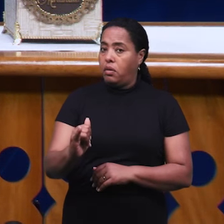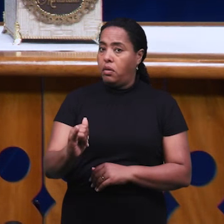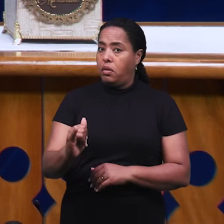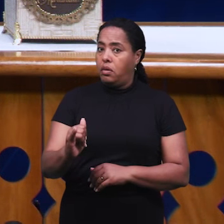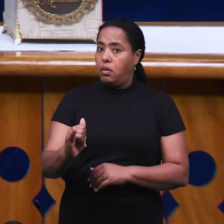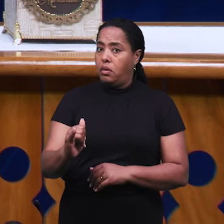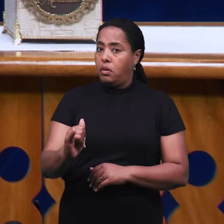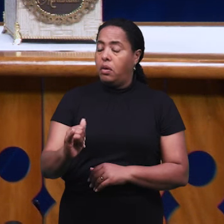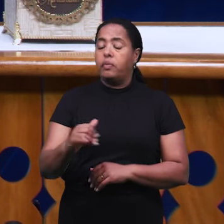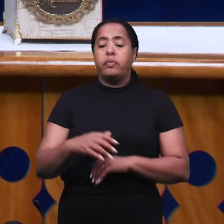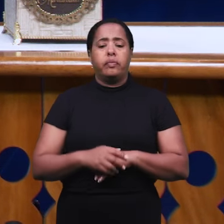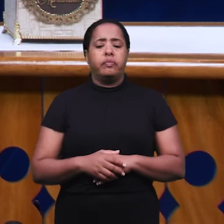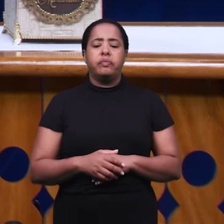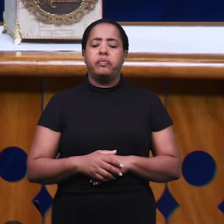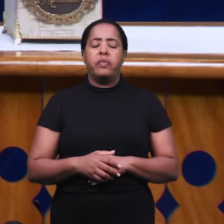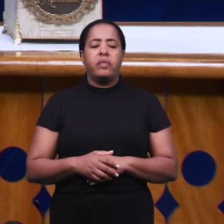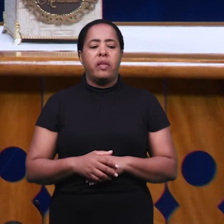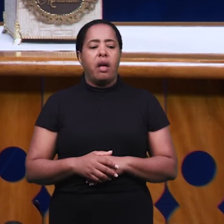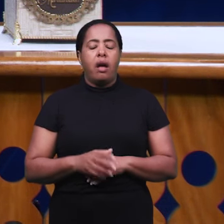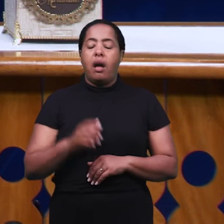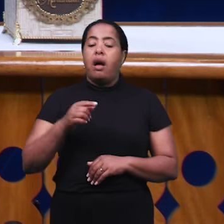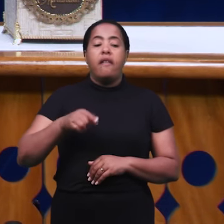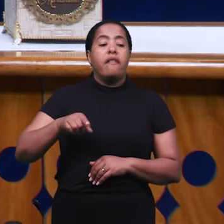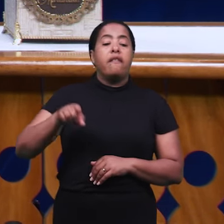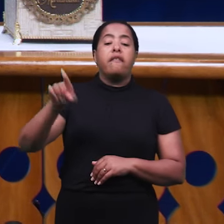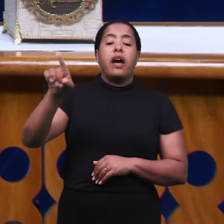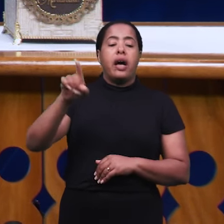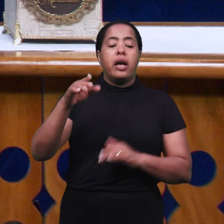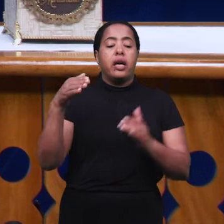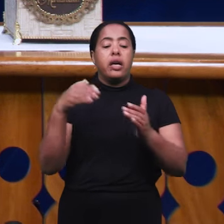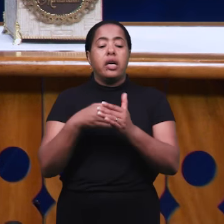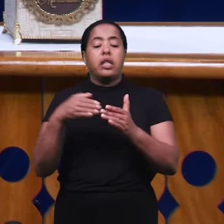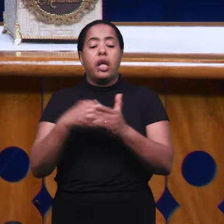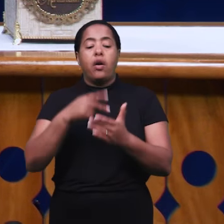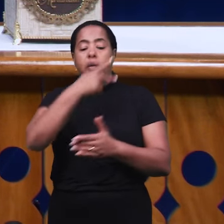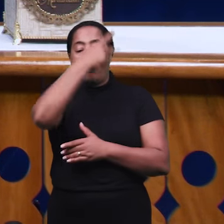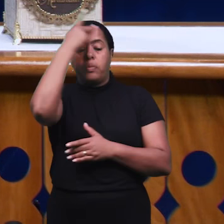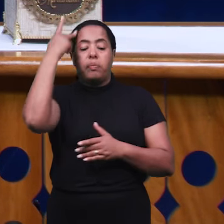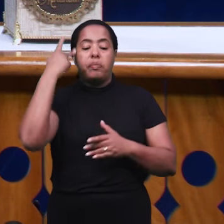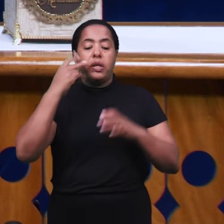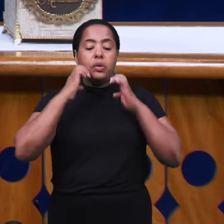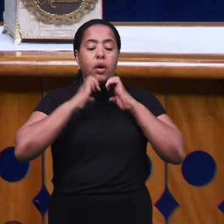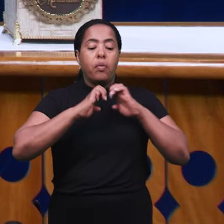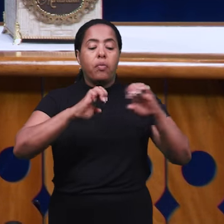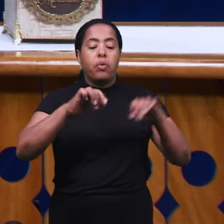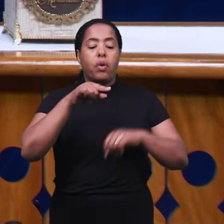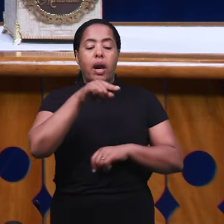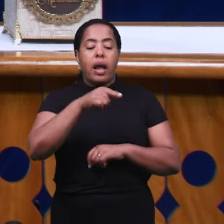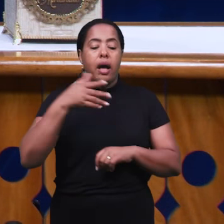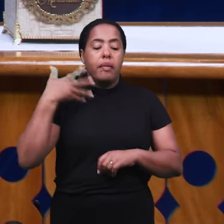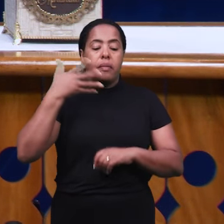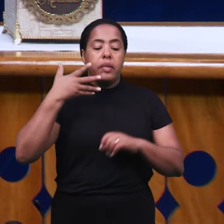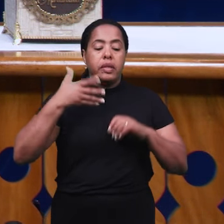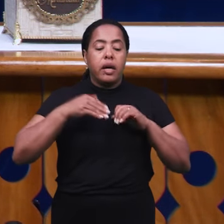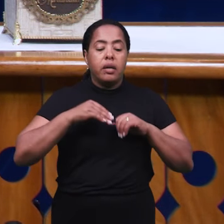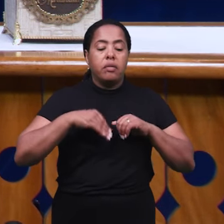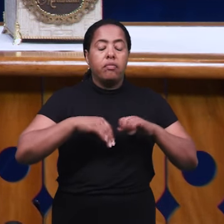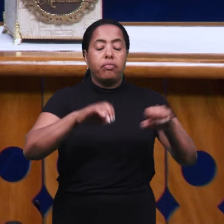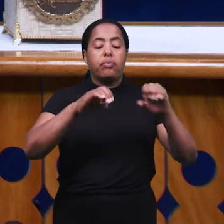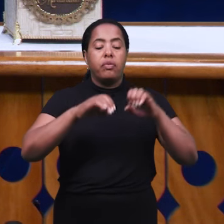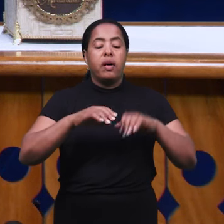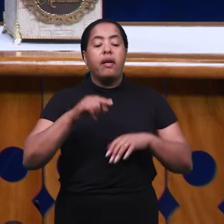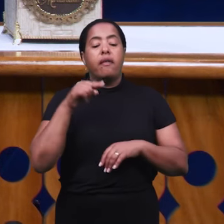os mensageiros estavam aí. Falou assim: vai lá, interrompe os mensageiros e faz a seguinte